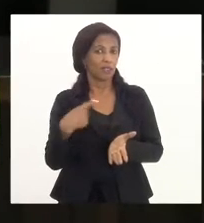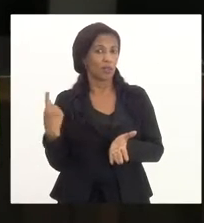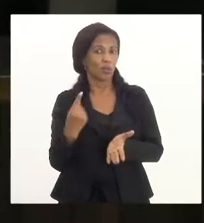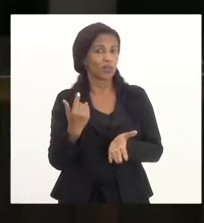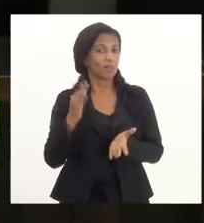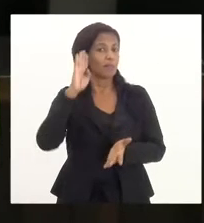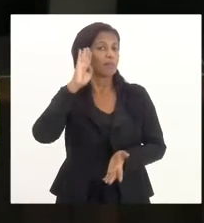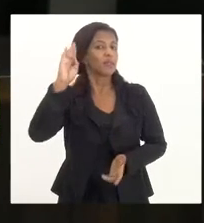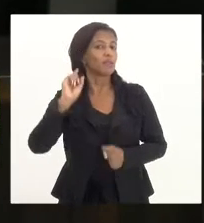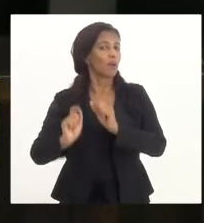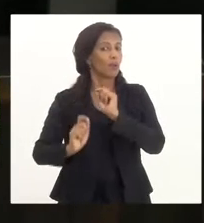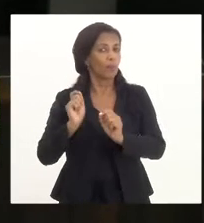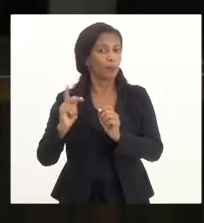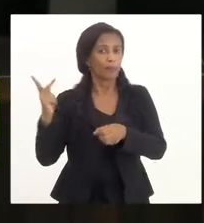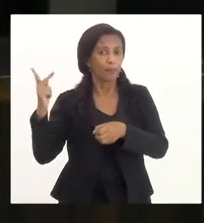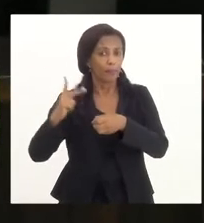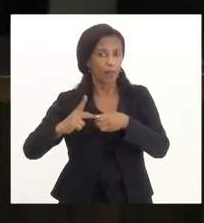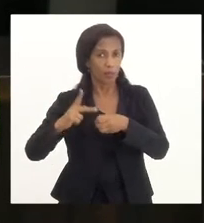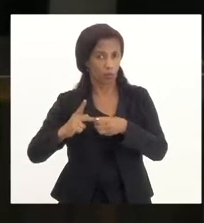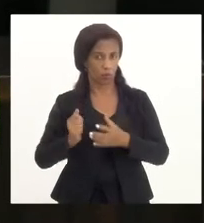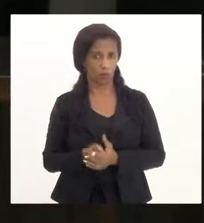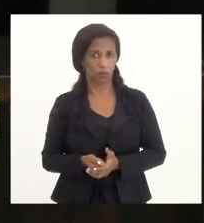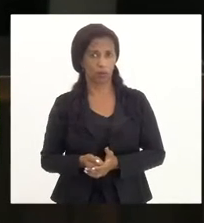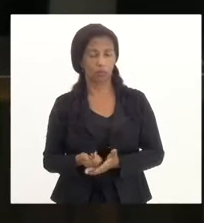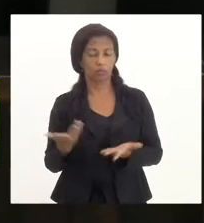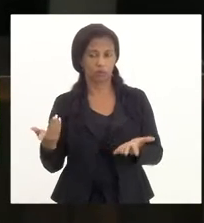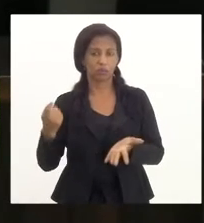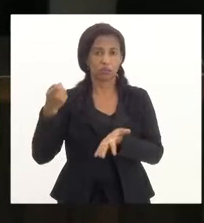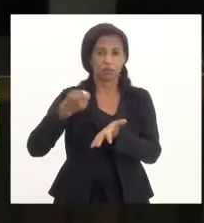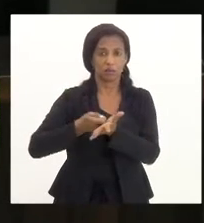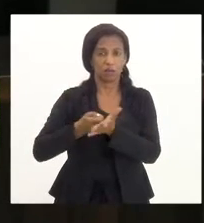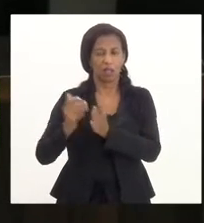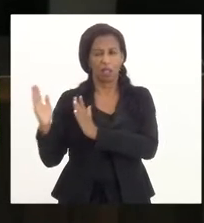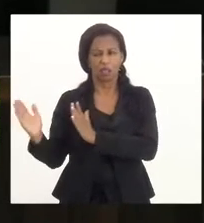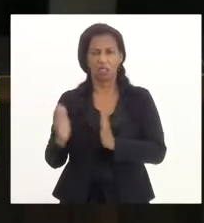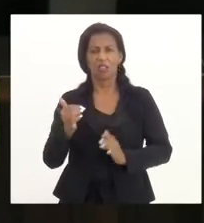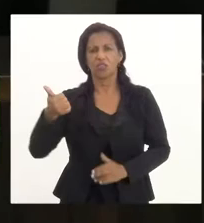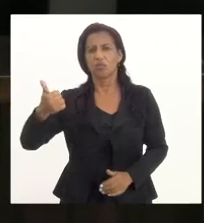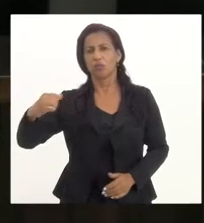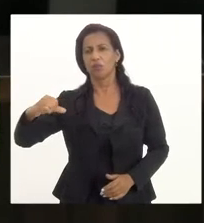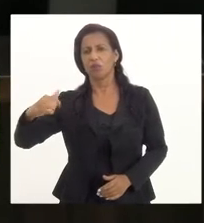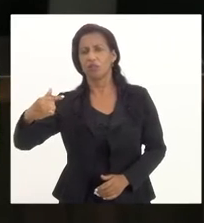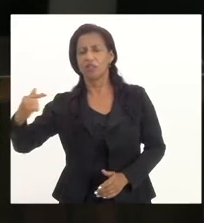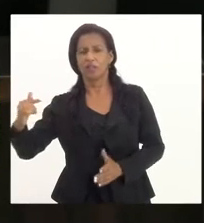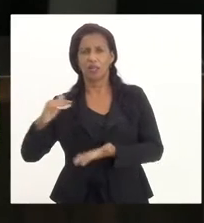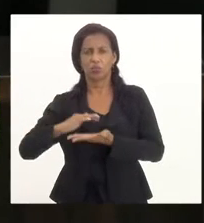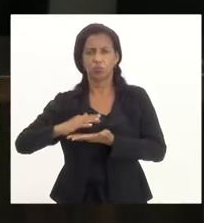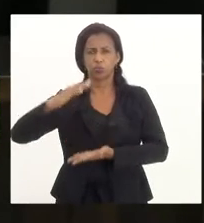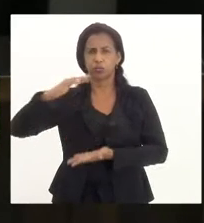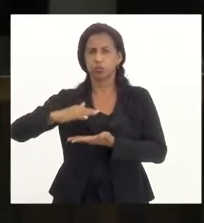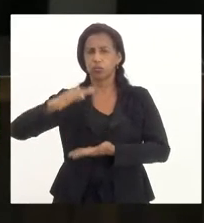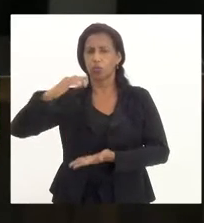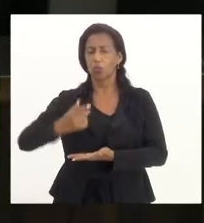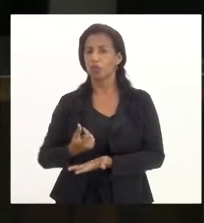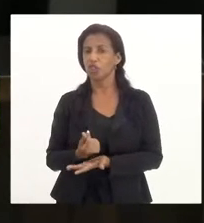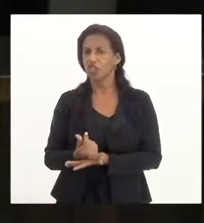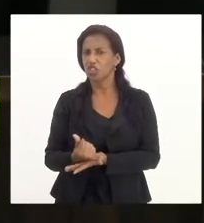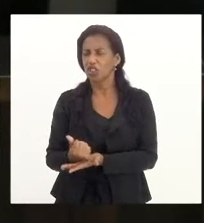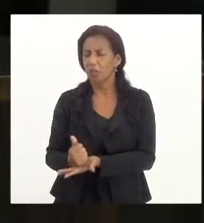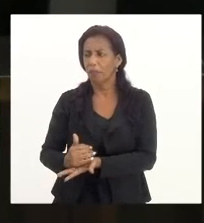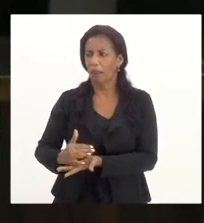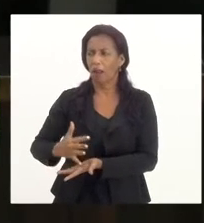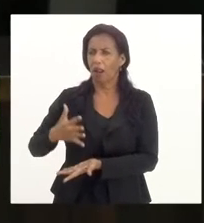é o petróleo é isso tá dirigindo 1090 até 7:00 que volume de dinheiro que a gente